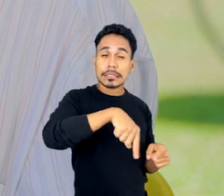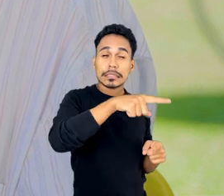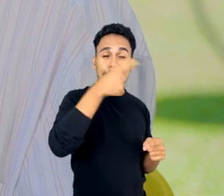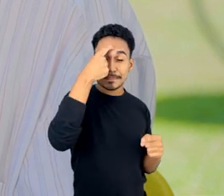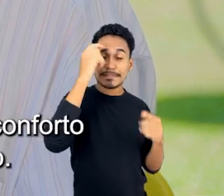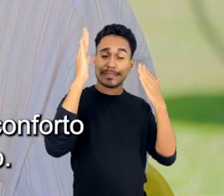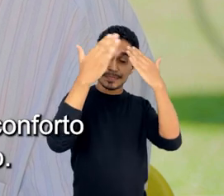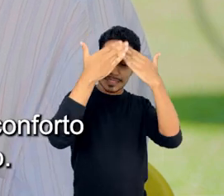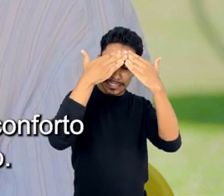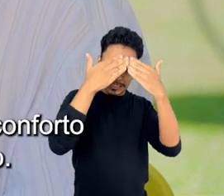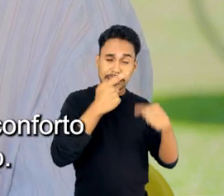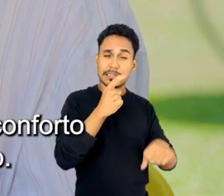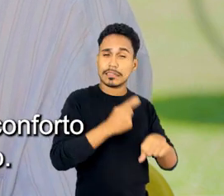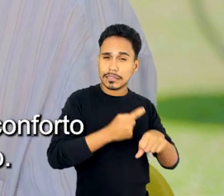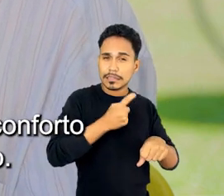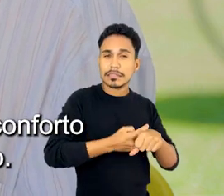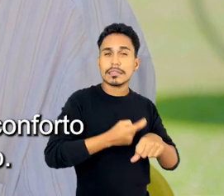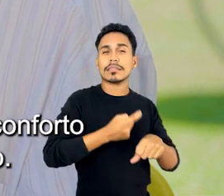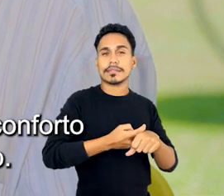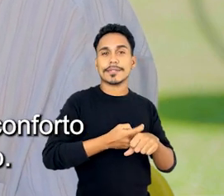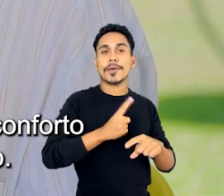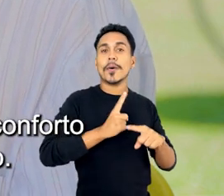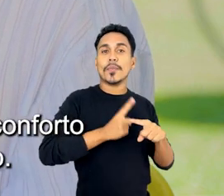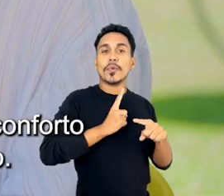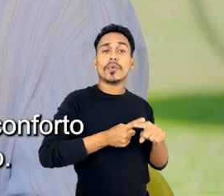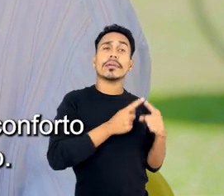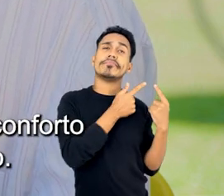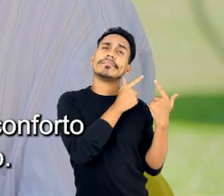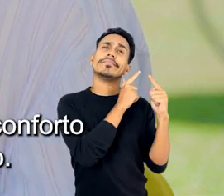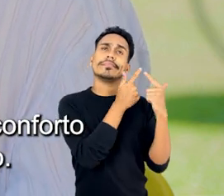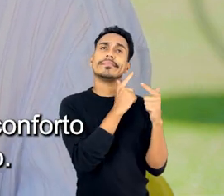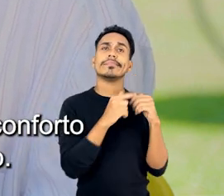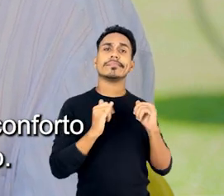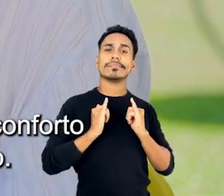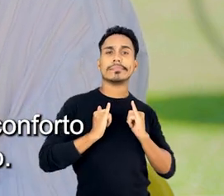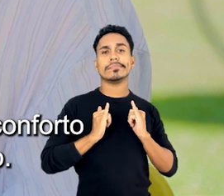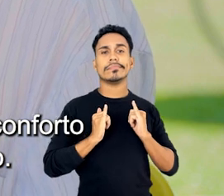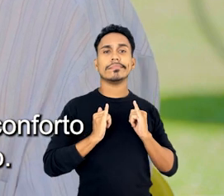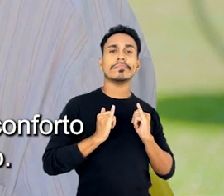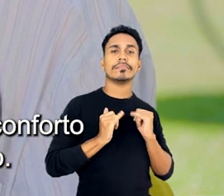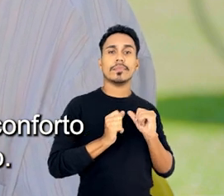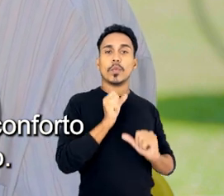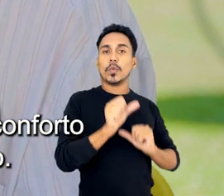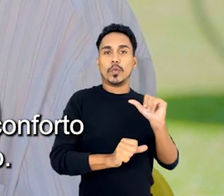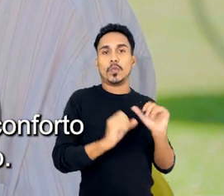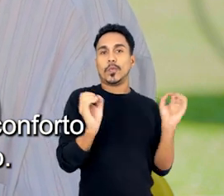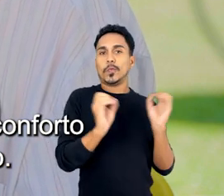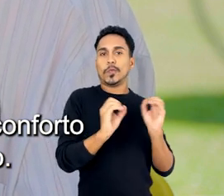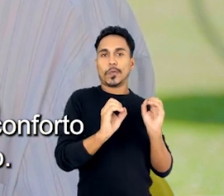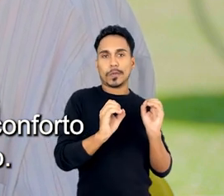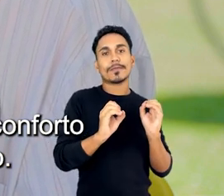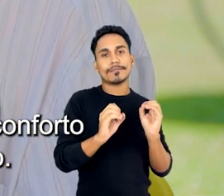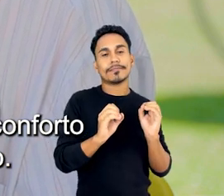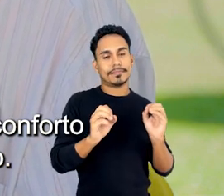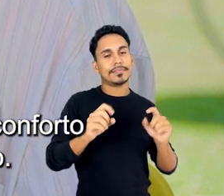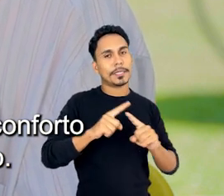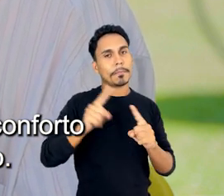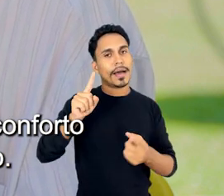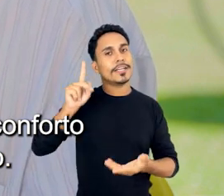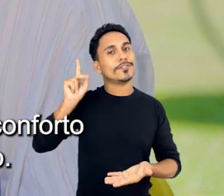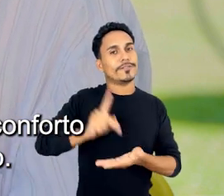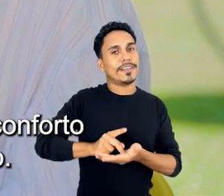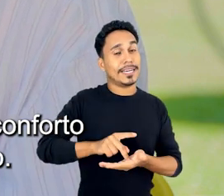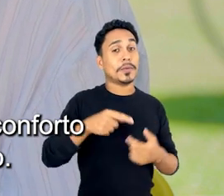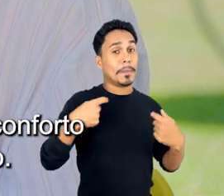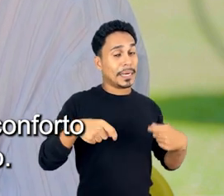grande porque você de alguma forma fica numa zona de conforto sem precisar mudar mas e